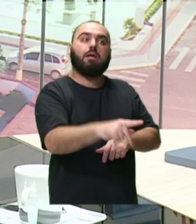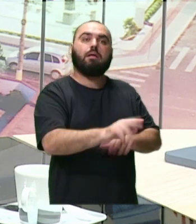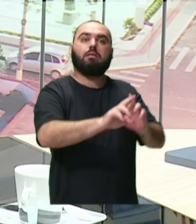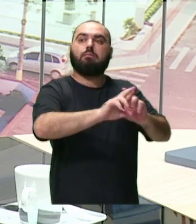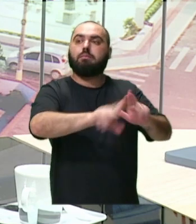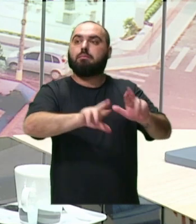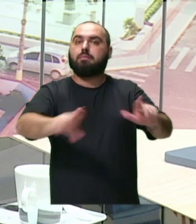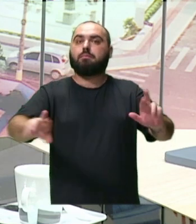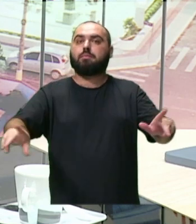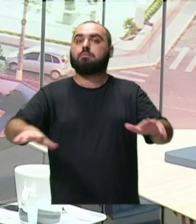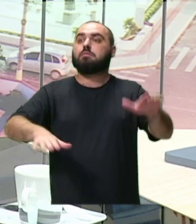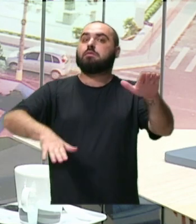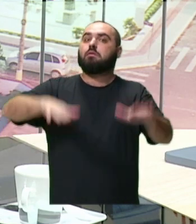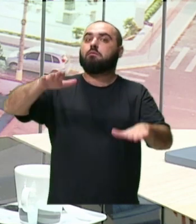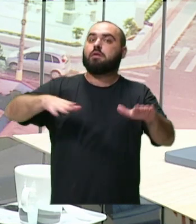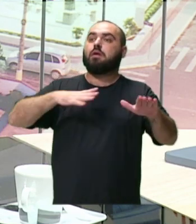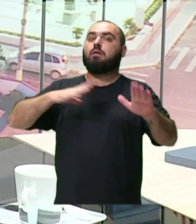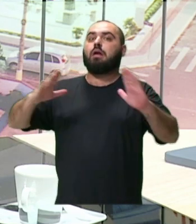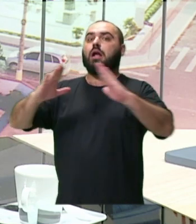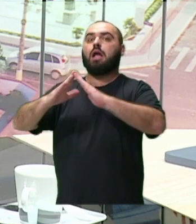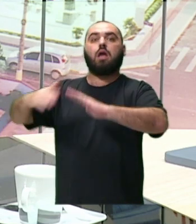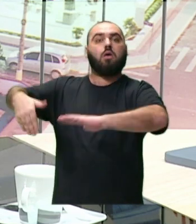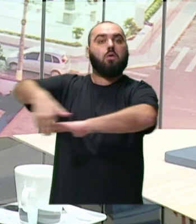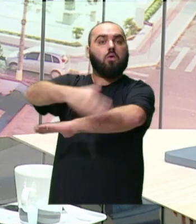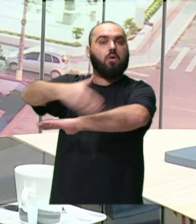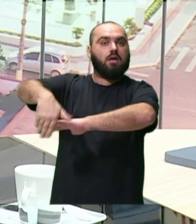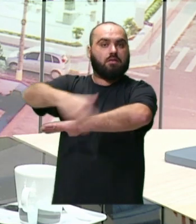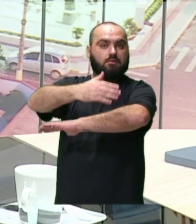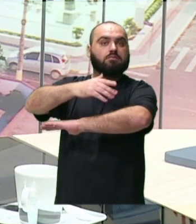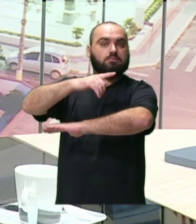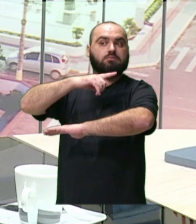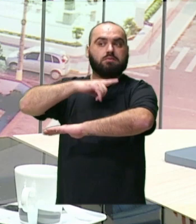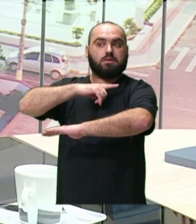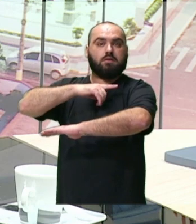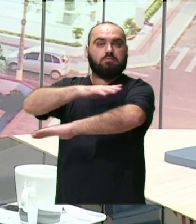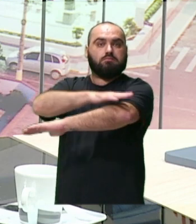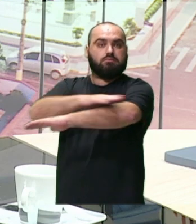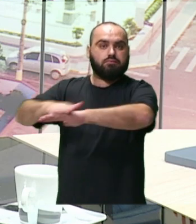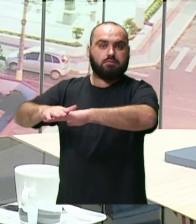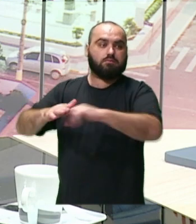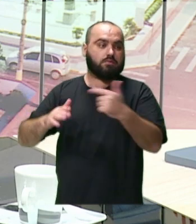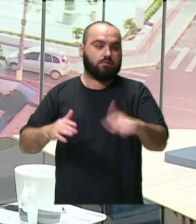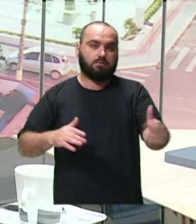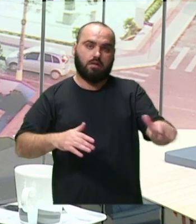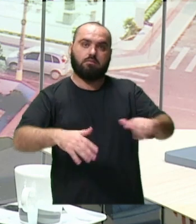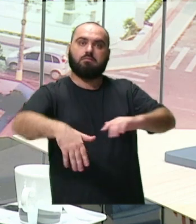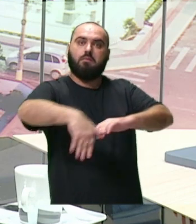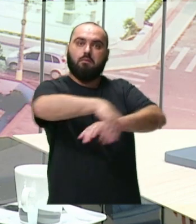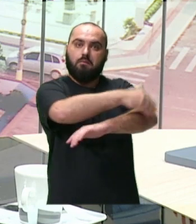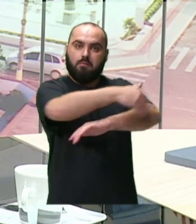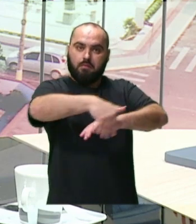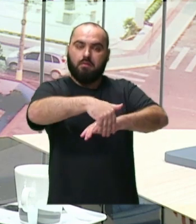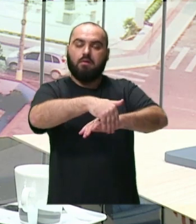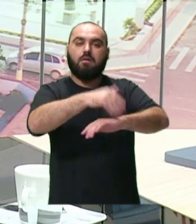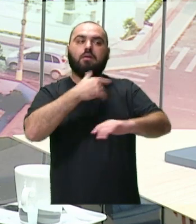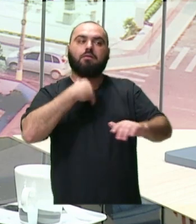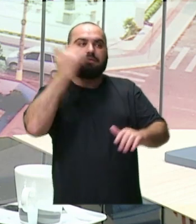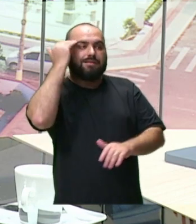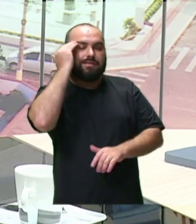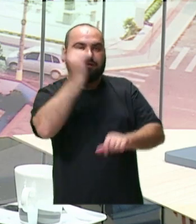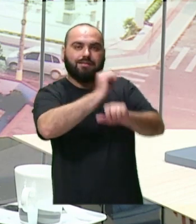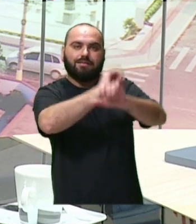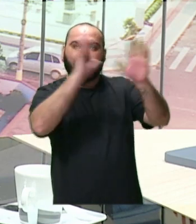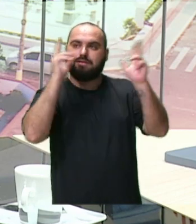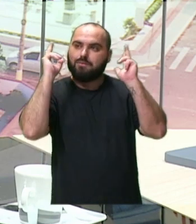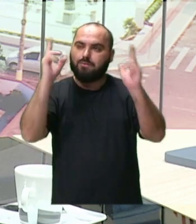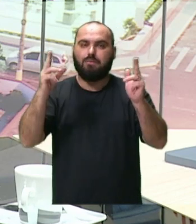Talvez eu morando numa rua que tem um calçamento, se eu for morar numa rua que não tem calçamento, eu vou entender. É a mesma coisa a cadeira de roda, nem por isso a